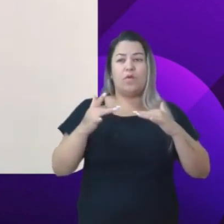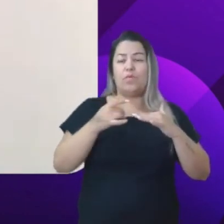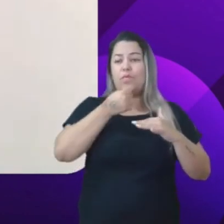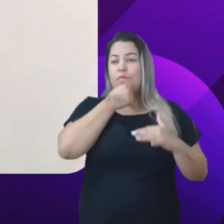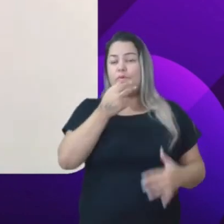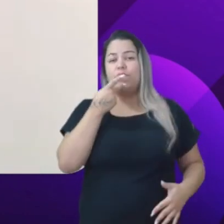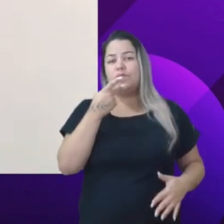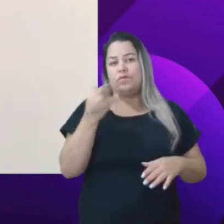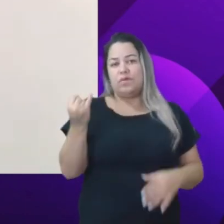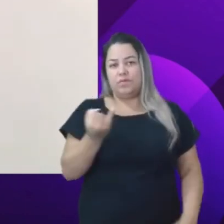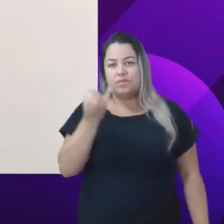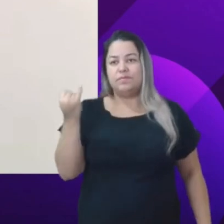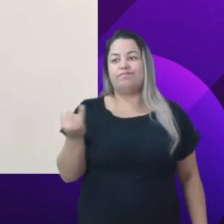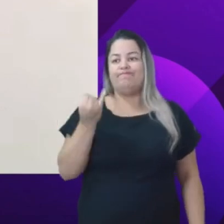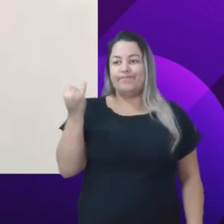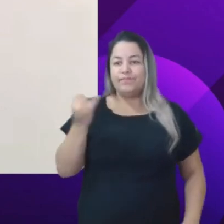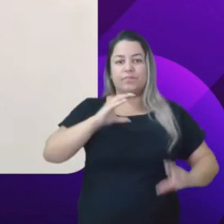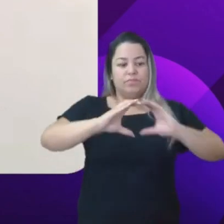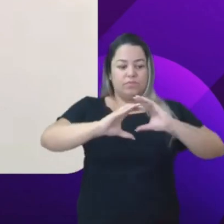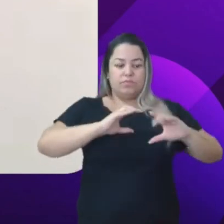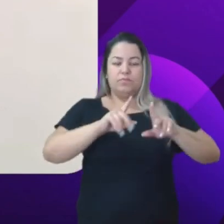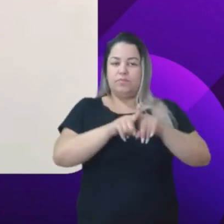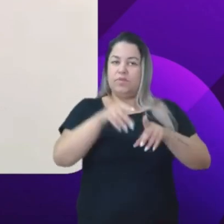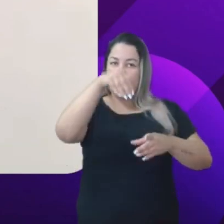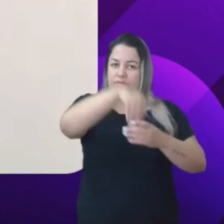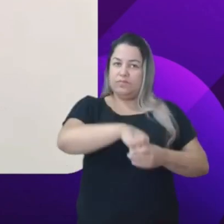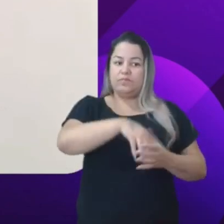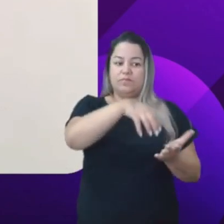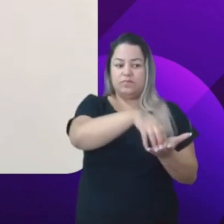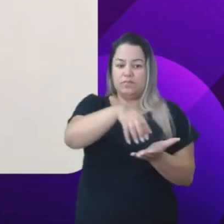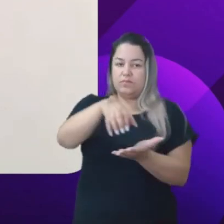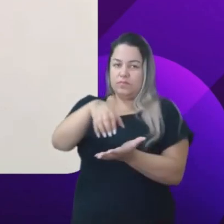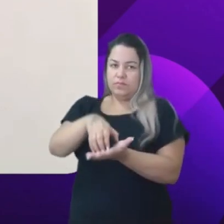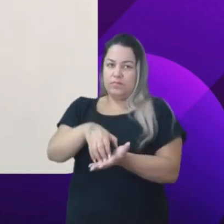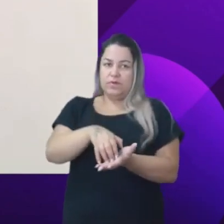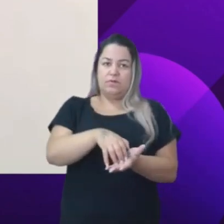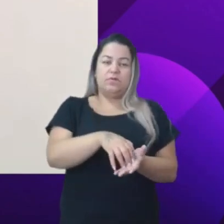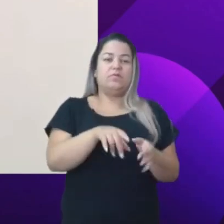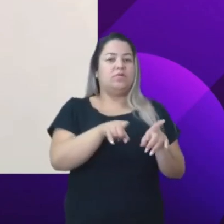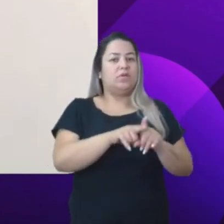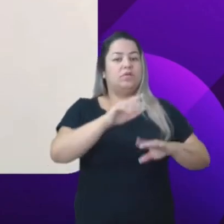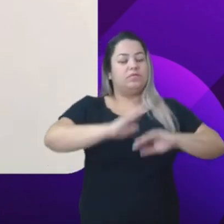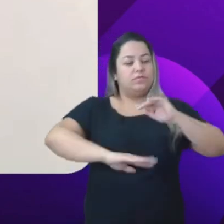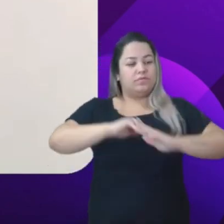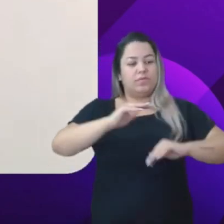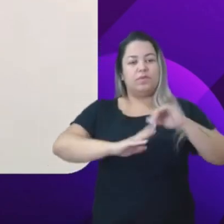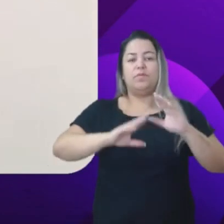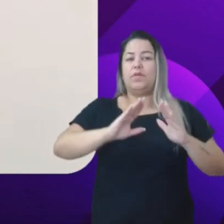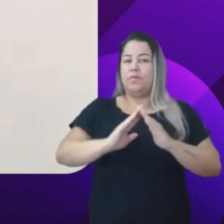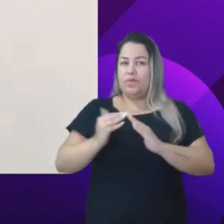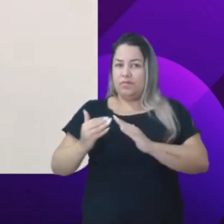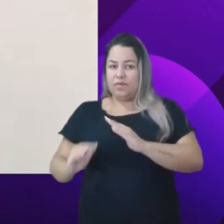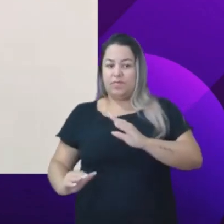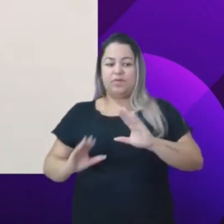do papel a importância da comunicação popular dentro dos territórios, né? Que é onde eu atuo, nos territórios